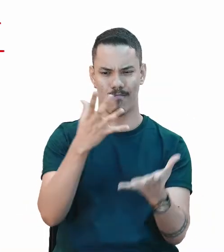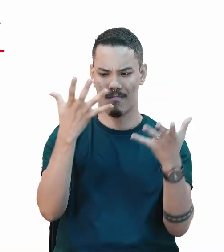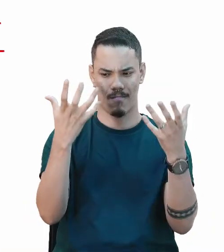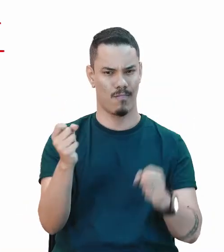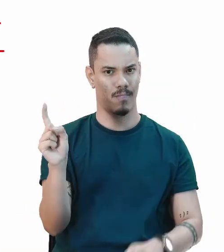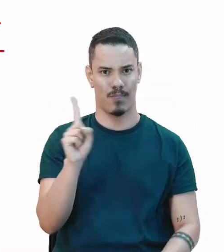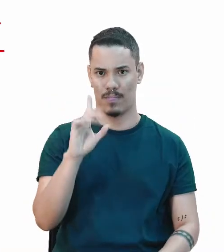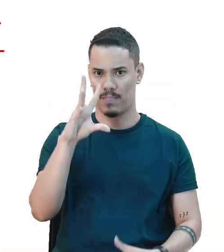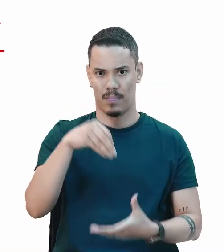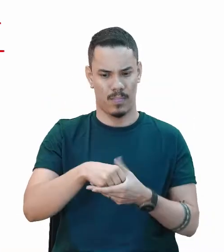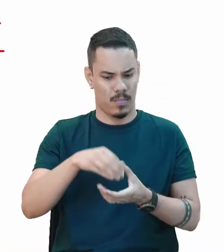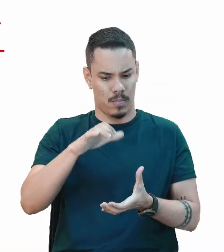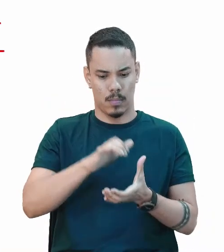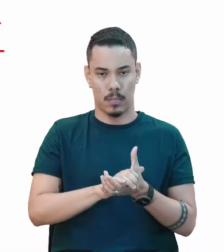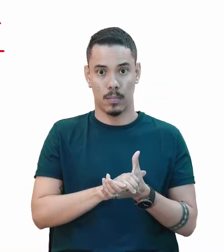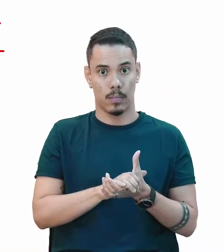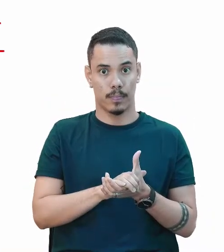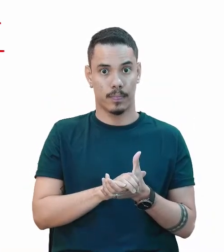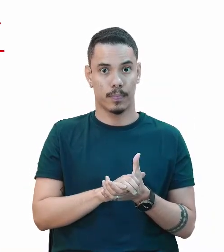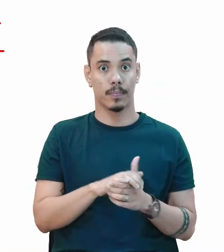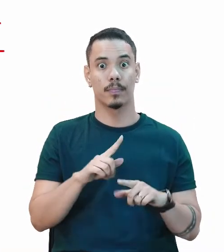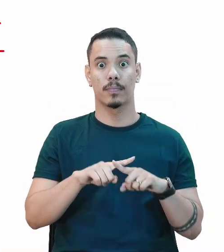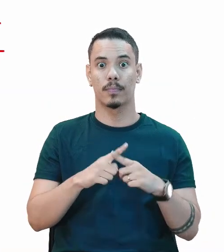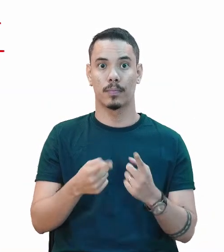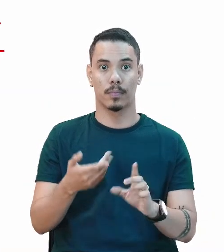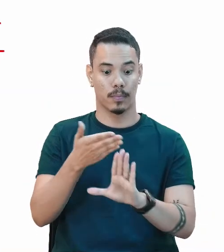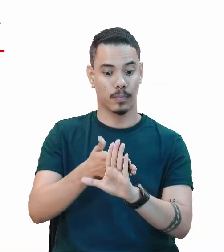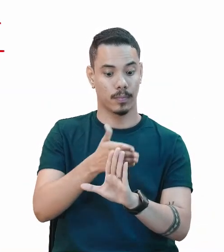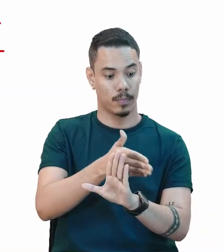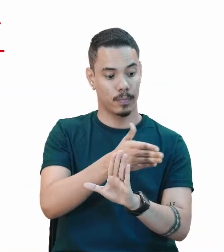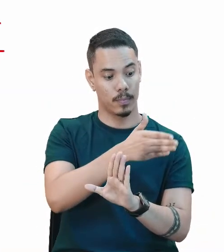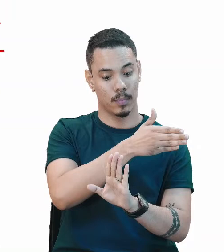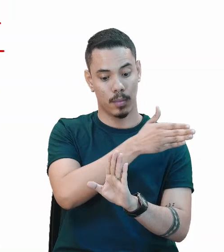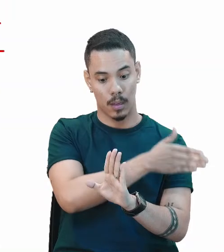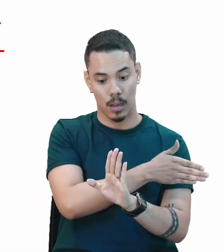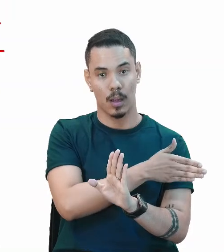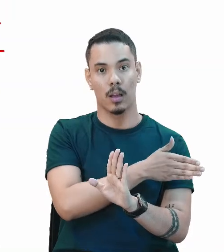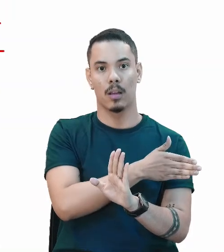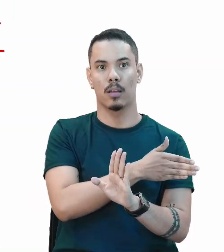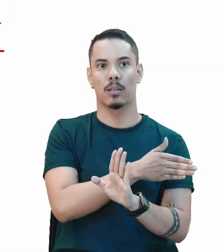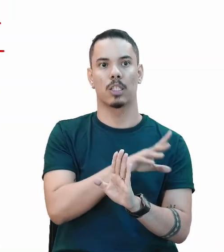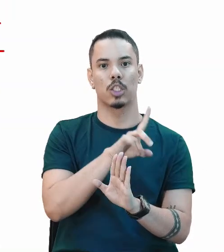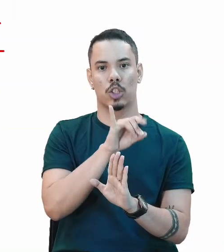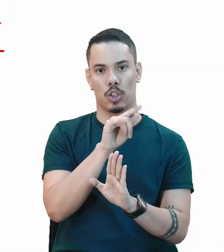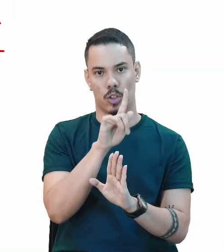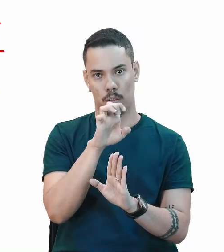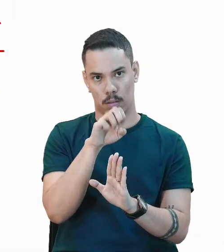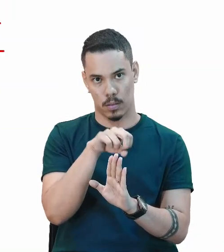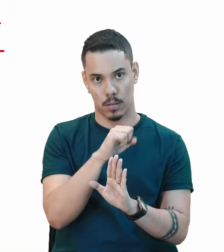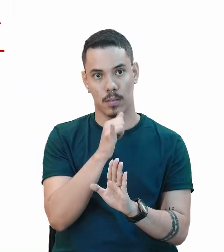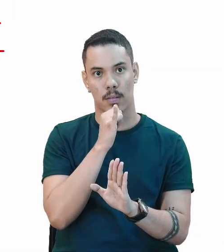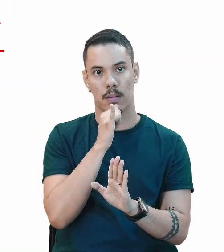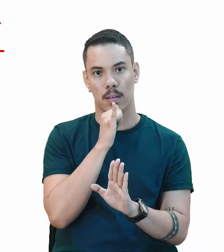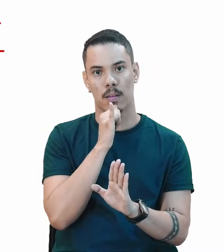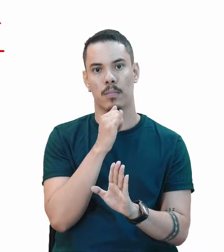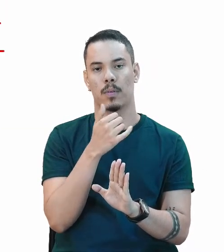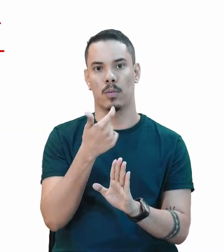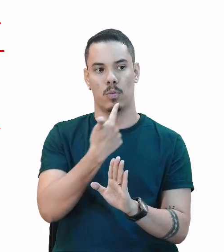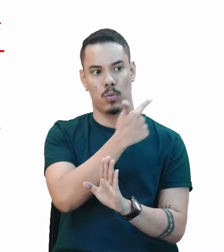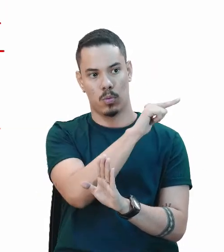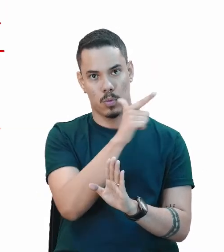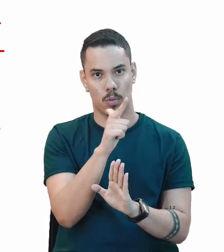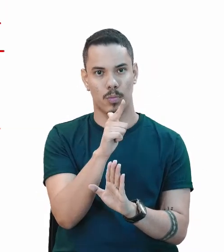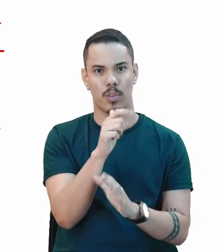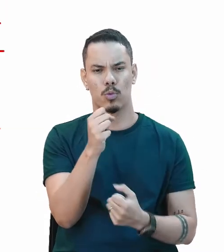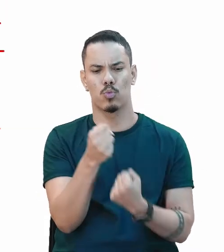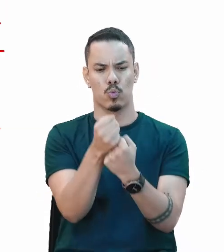cínicos. E os cínicos anteriores, como Diógenes e Antístenes, eles sustentavam